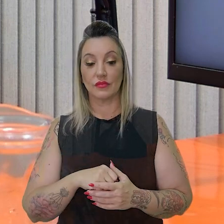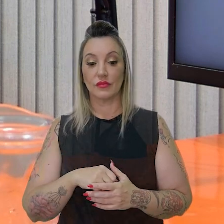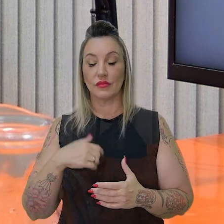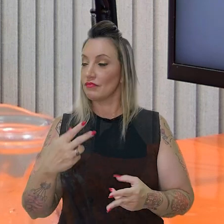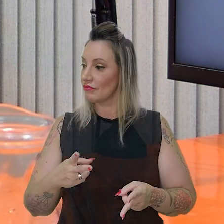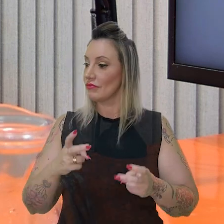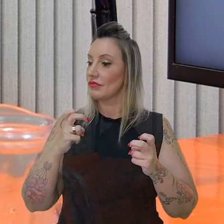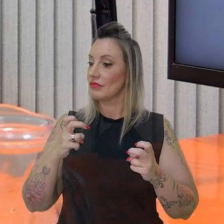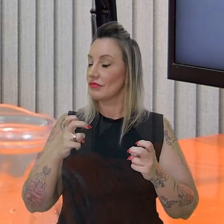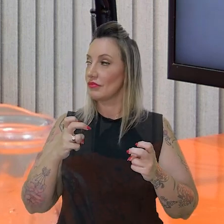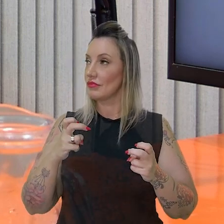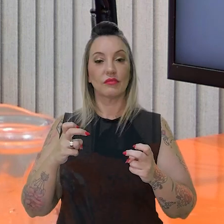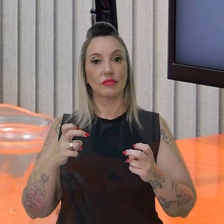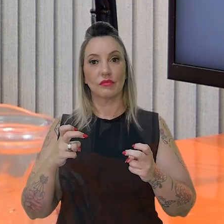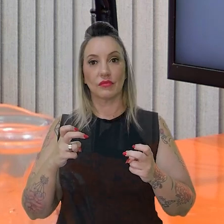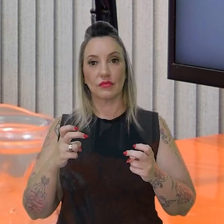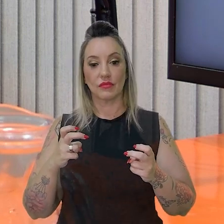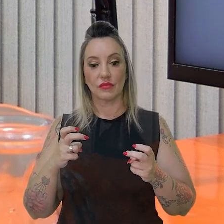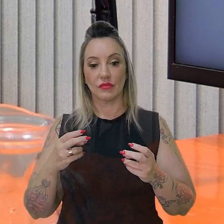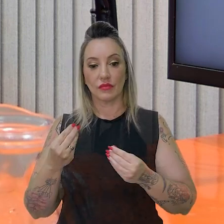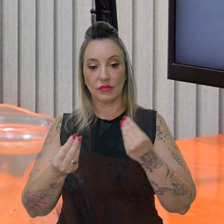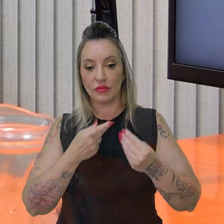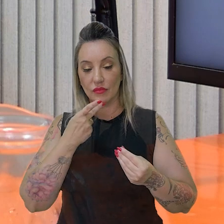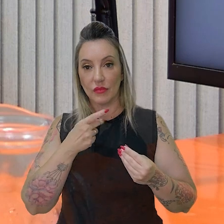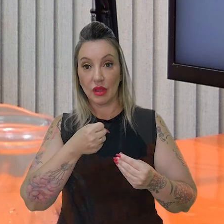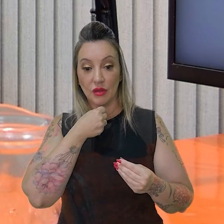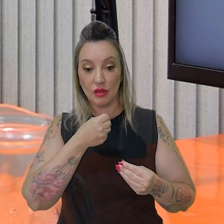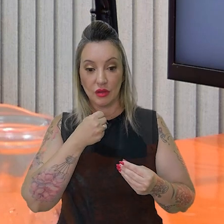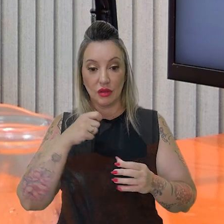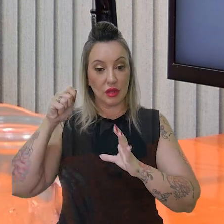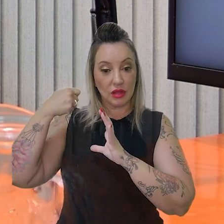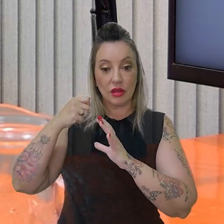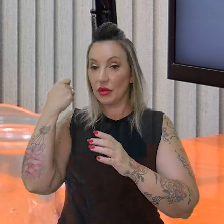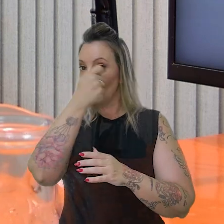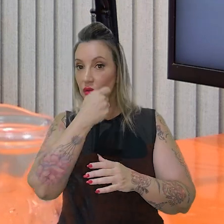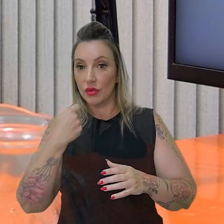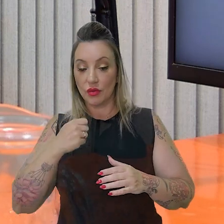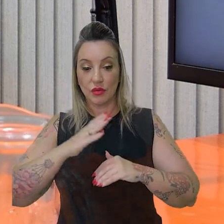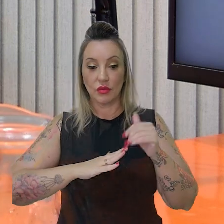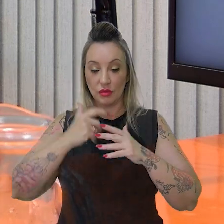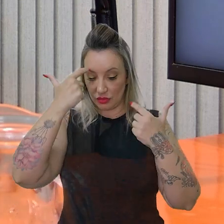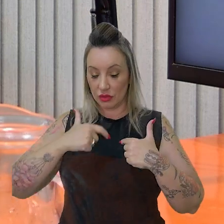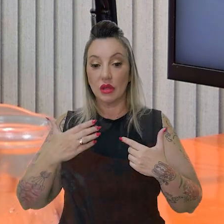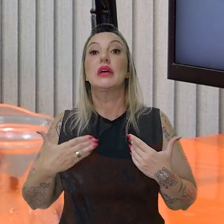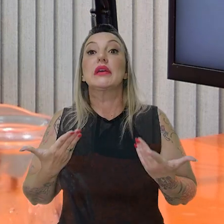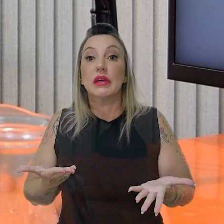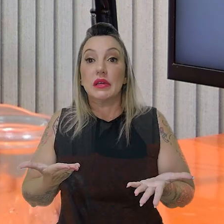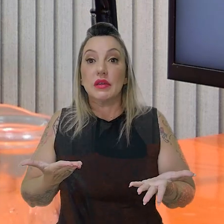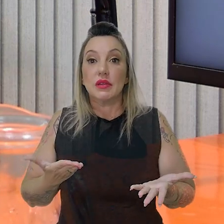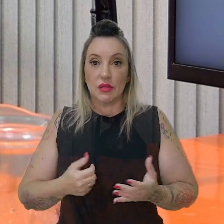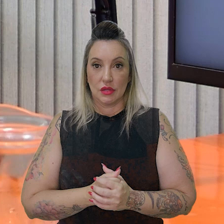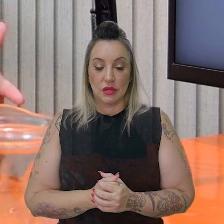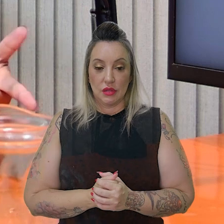deu o gás de que cara como você falou sou jornalista eu sou atriz eu sou maquiador sou poral est E aí quando me